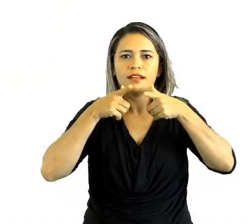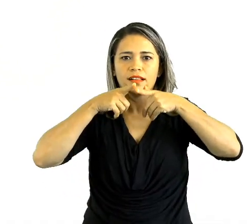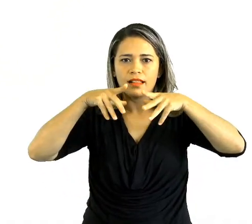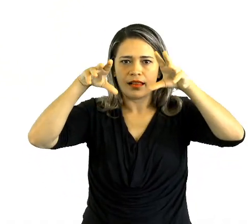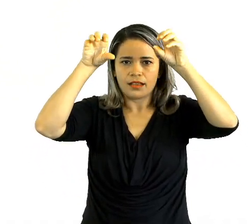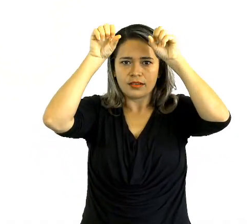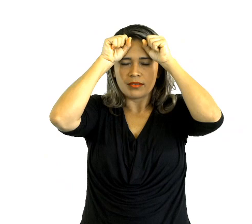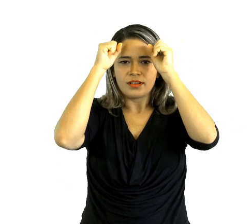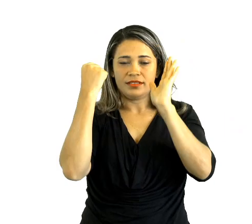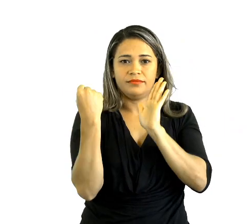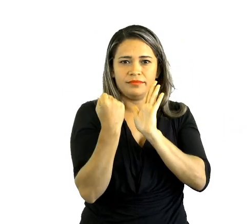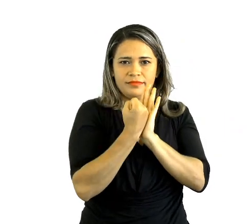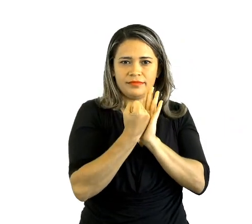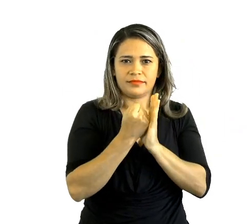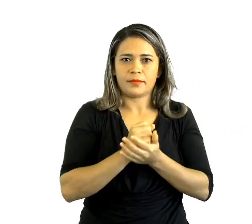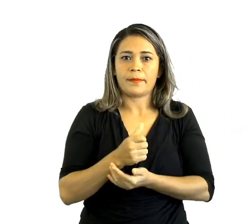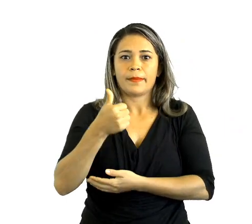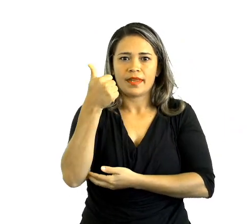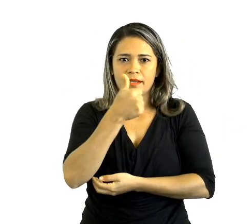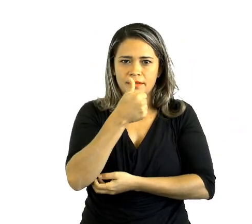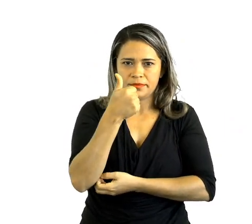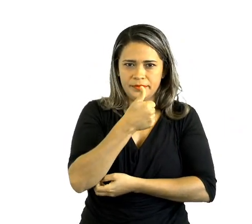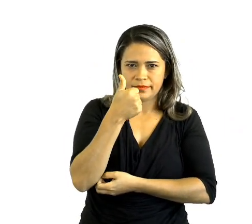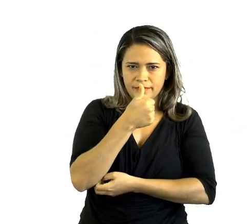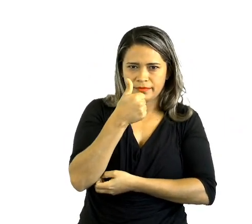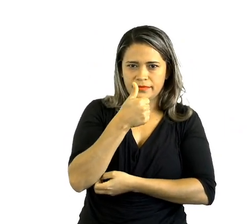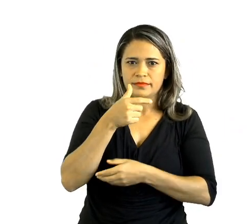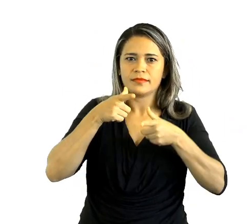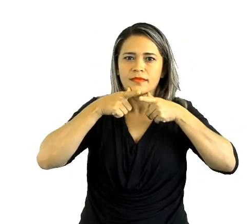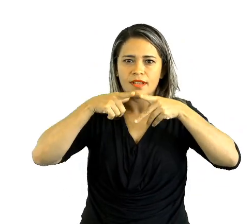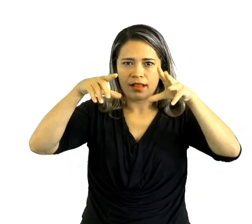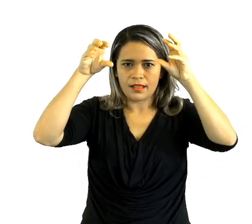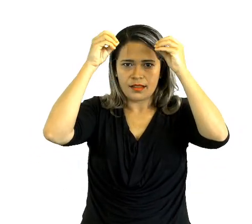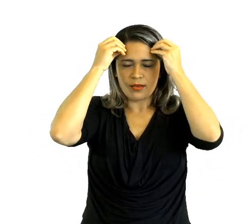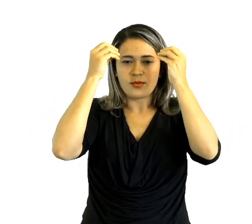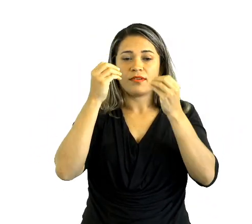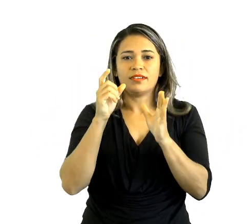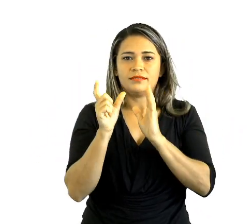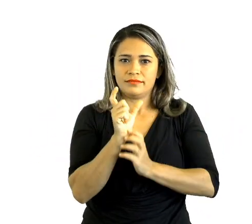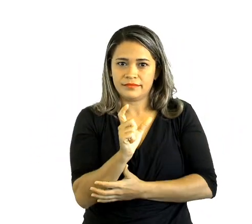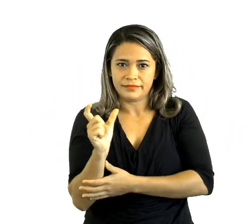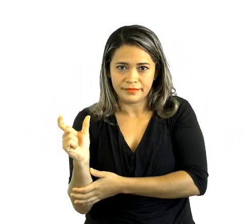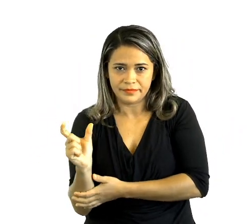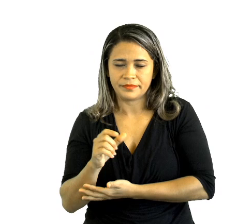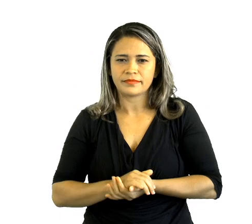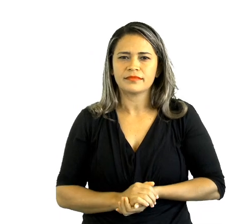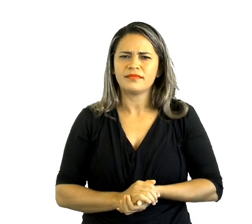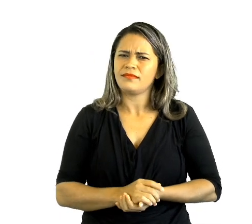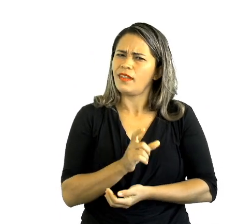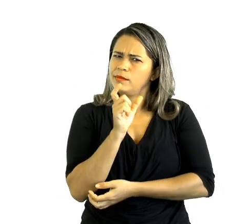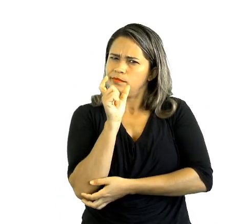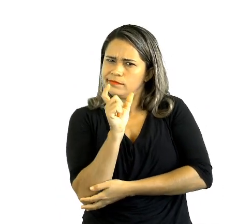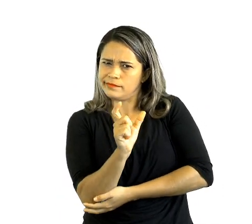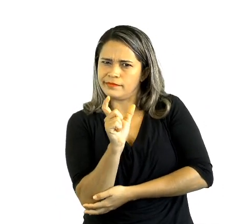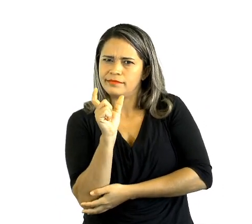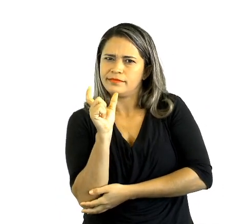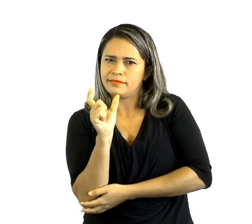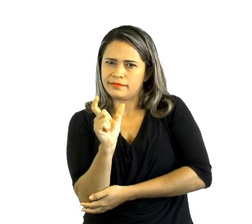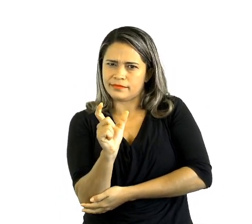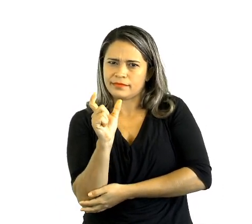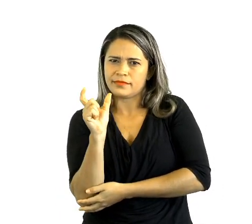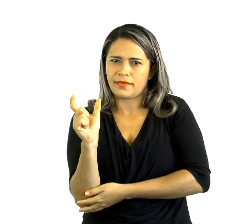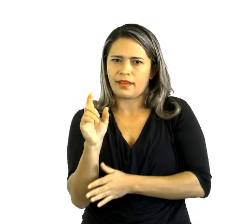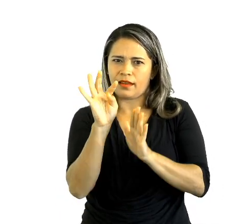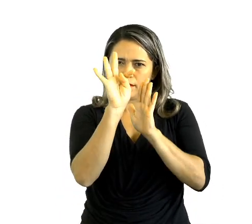Primeiro, o que aparece de linguagem verbal nesse poema? as palavras, da forma que o texto